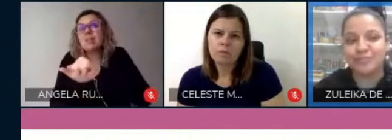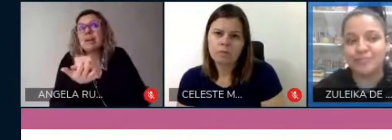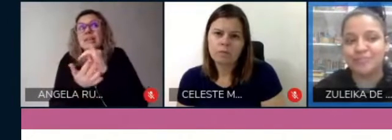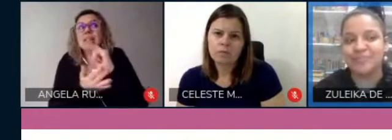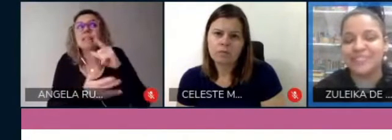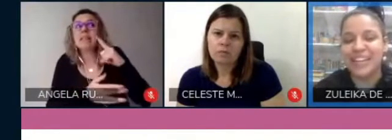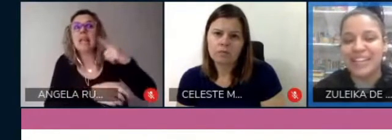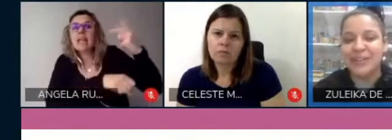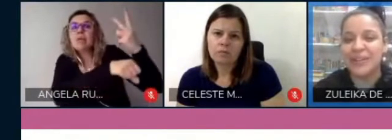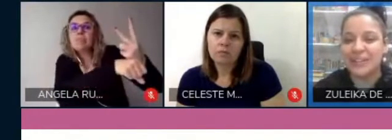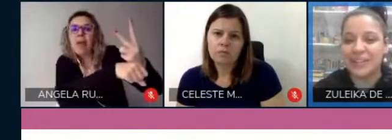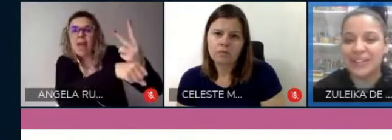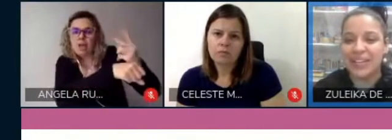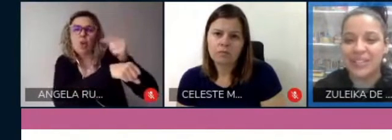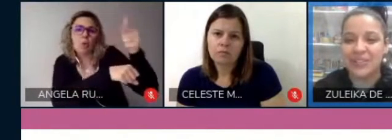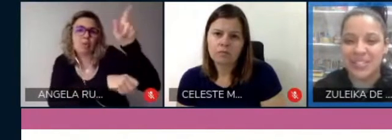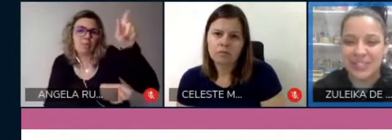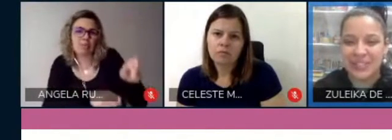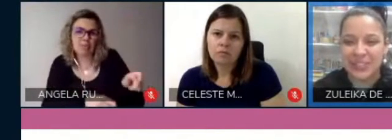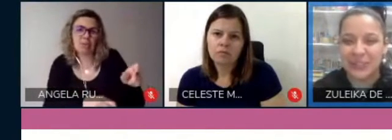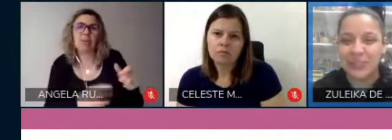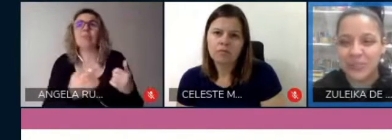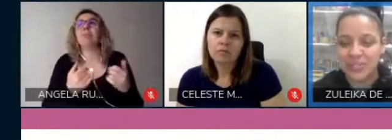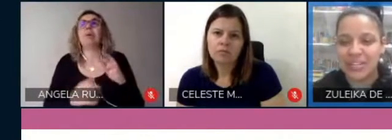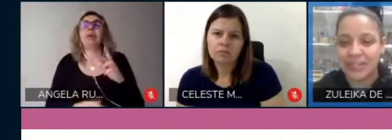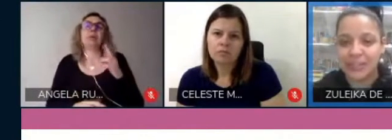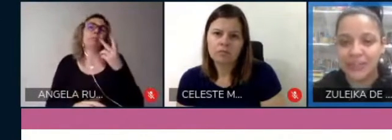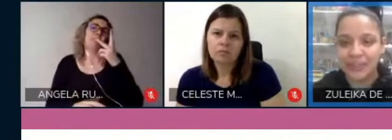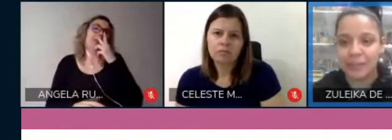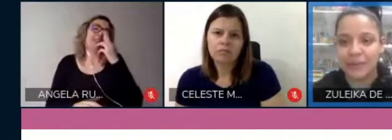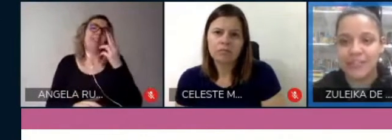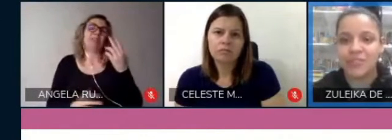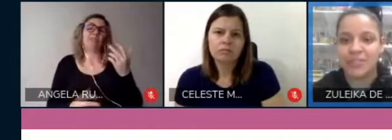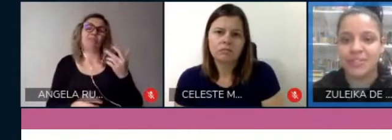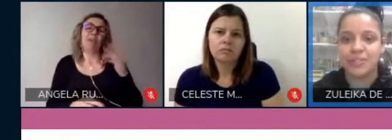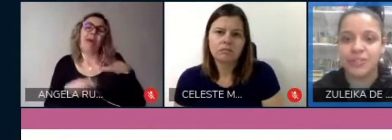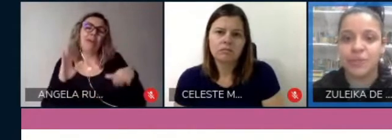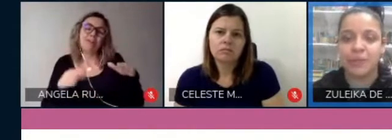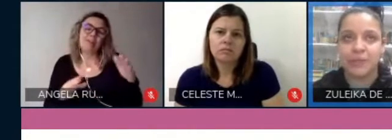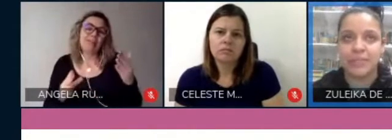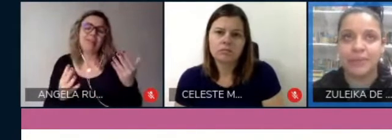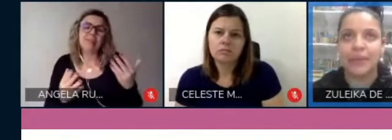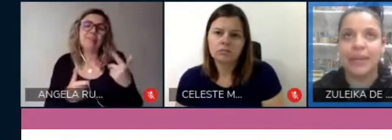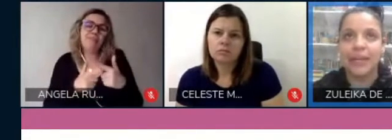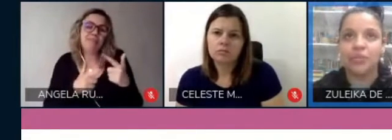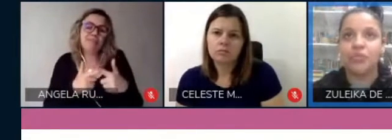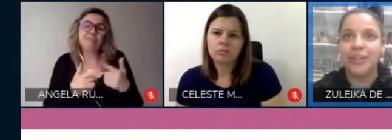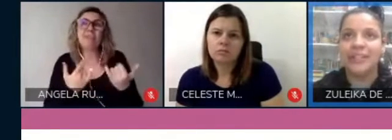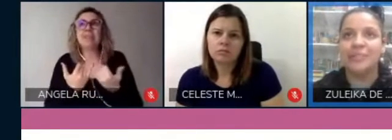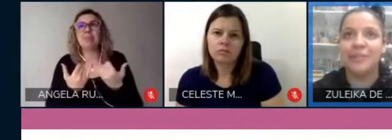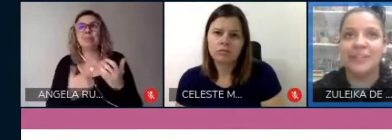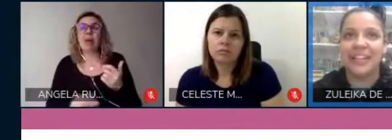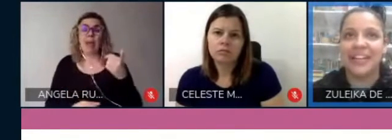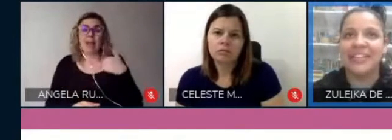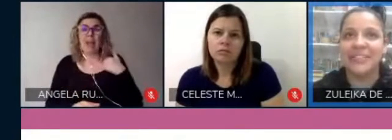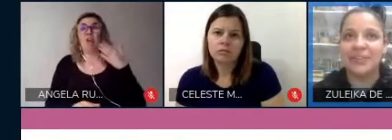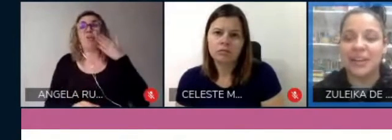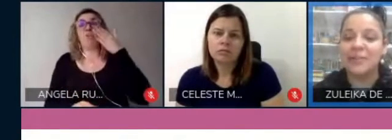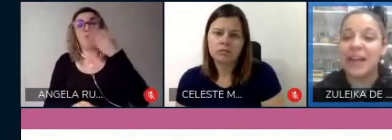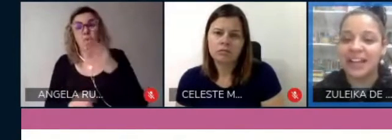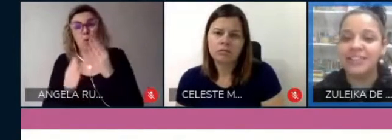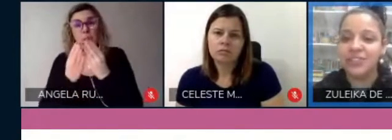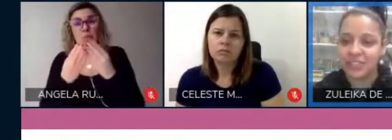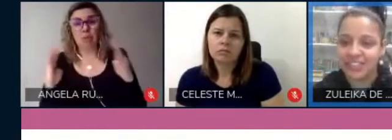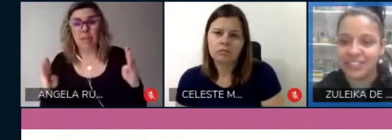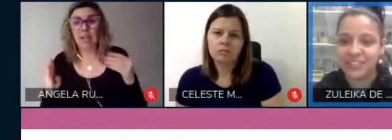Isso não é a situação que todos gostariam, né? Porque às vezes a gente pensa, eu vou até a biblioteca,